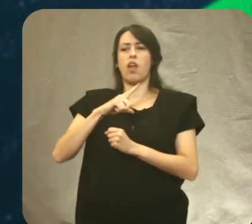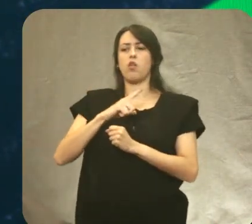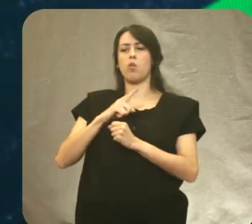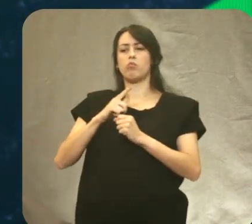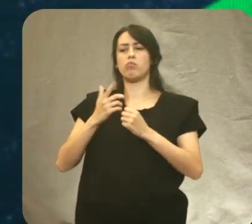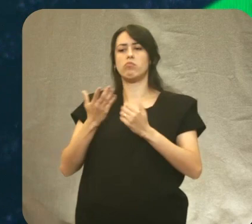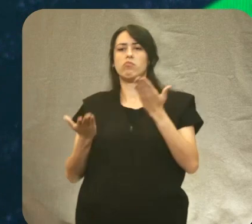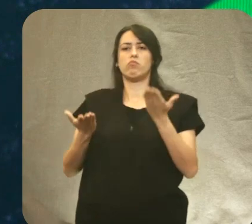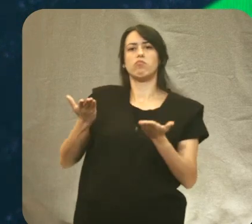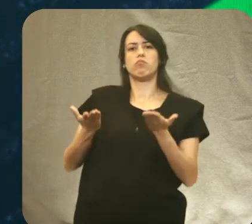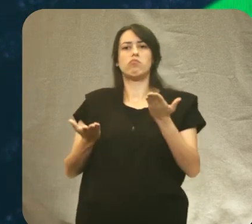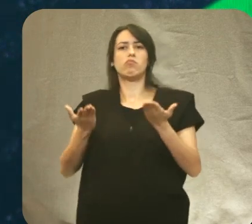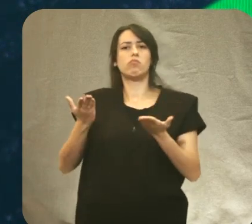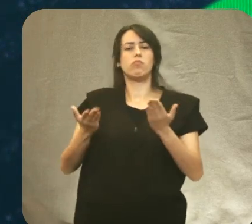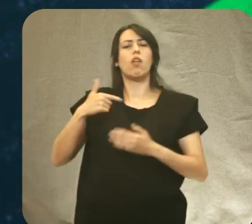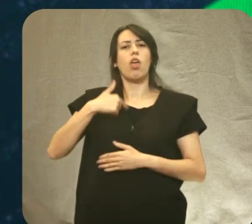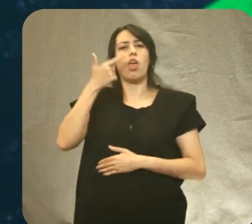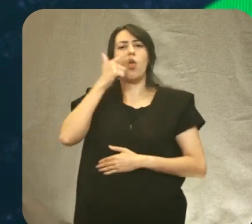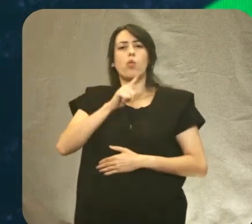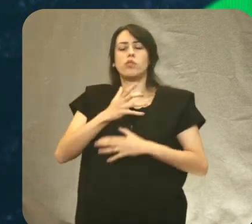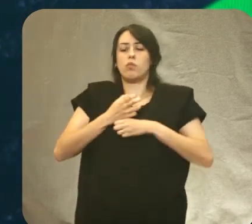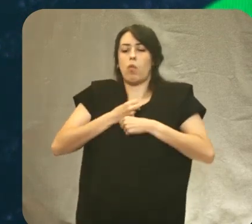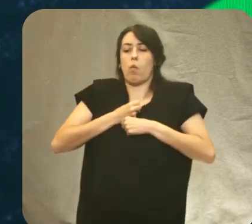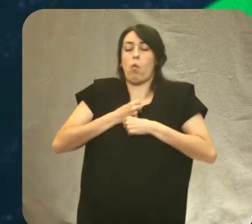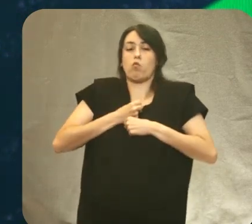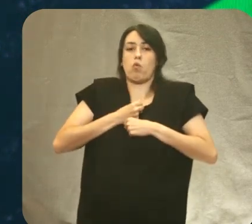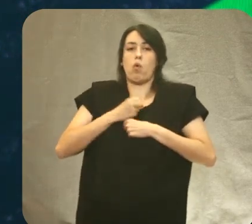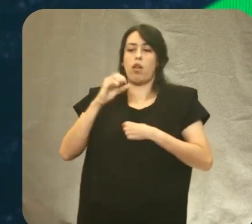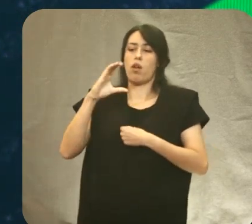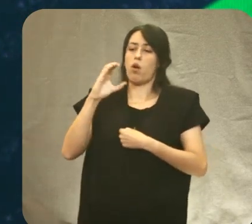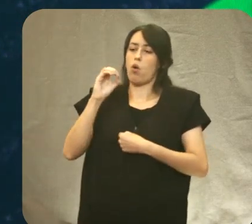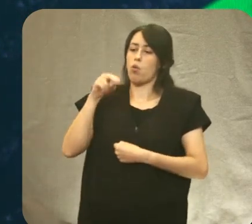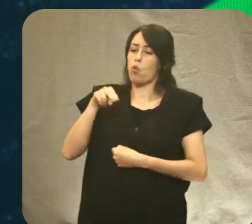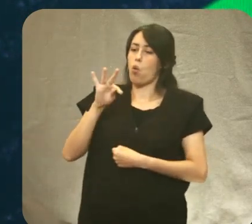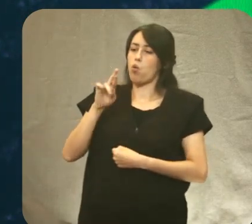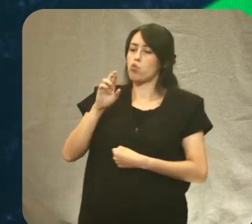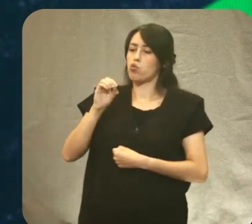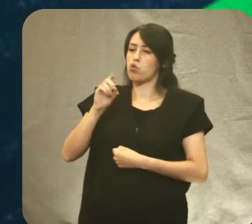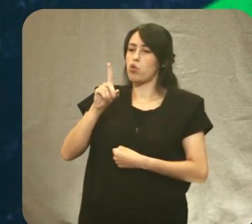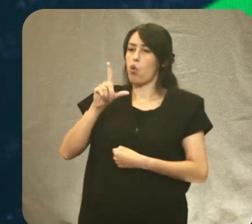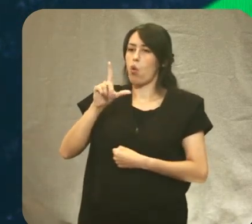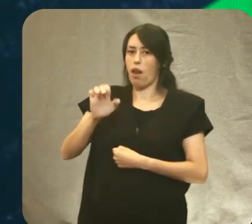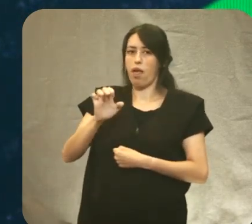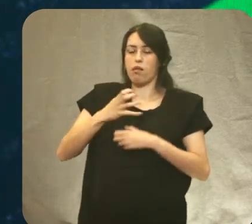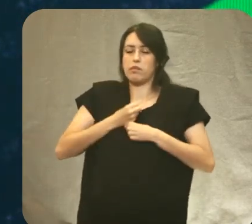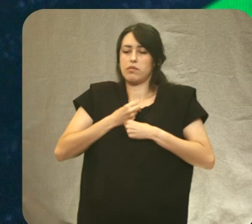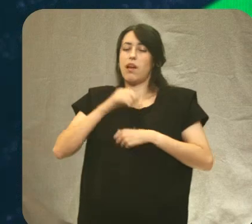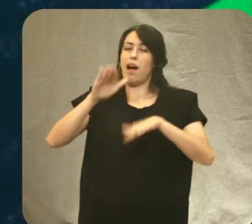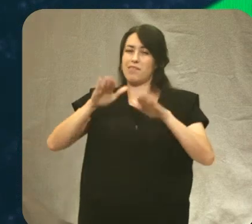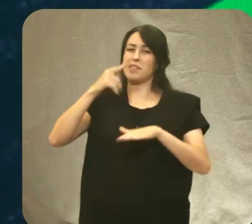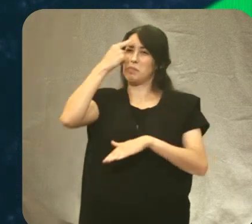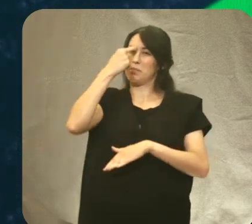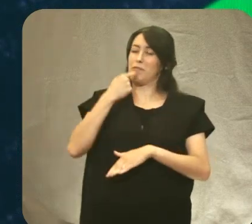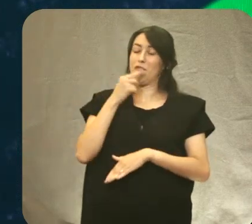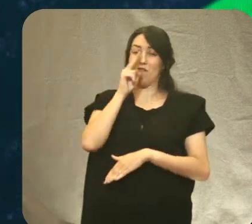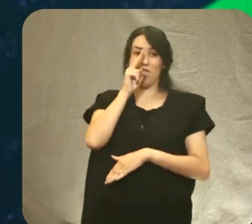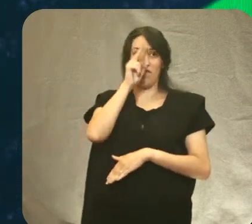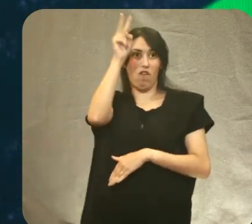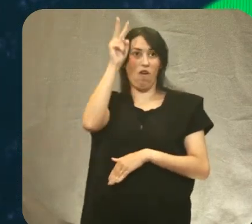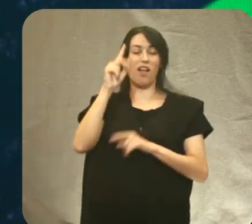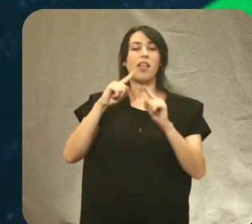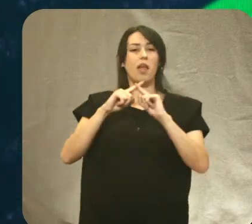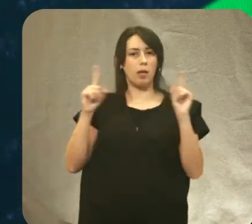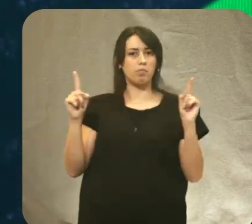qualidade do que consegue se conter. Por vezes representa até uma personalidade forte, mas que